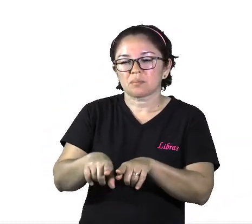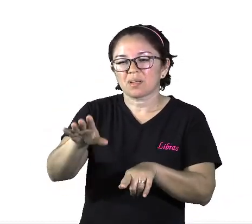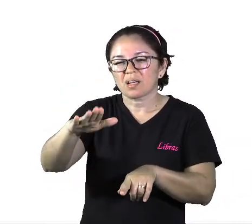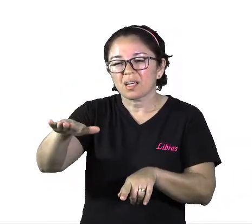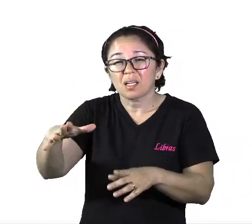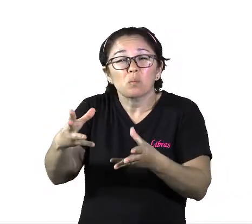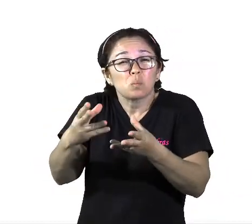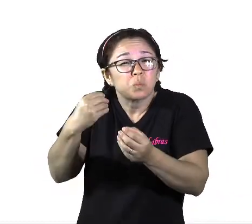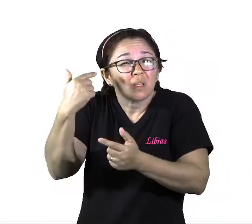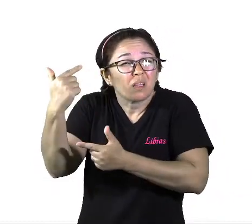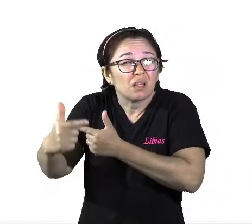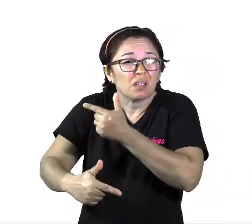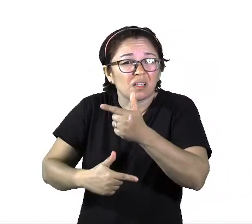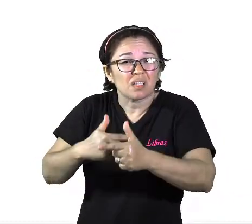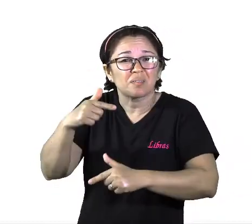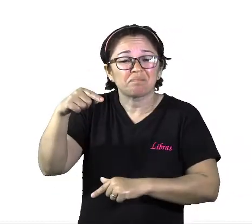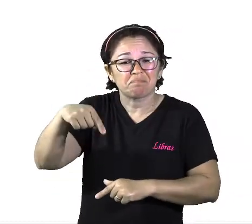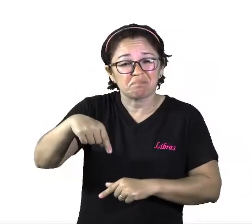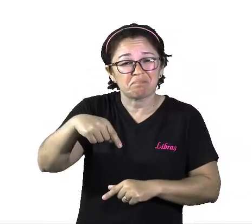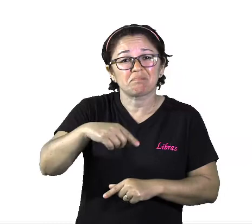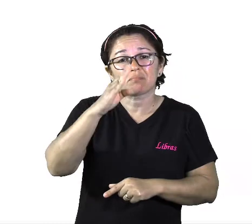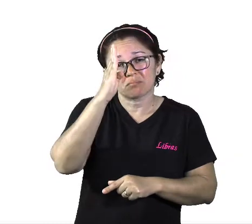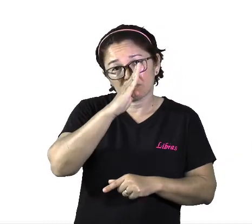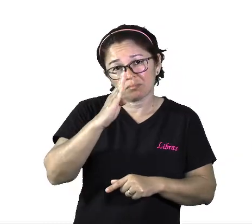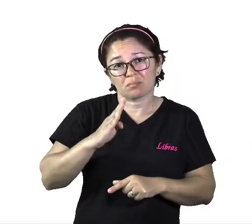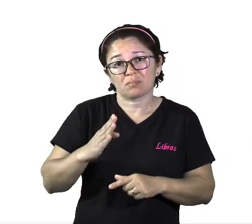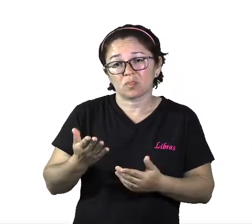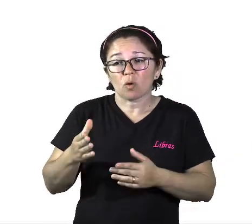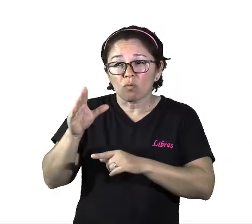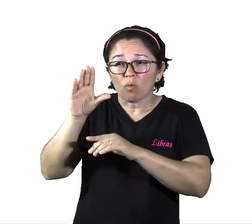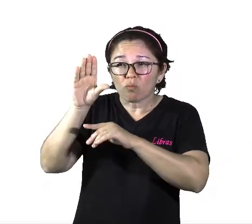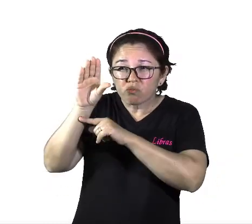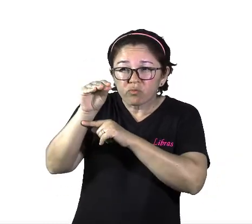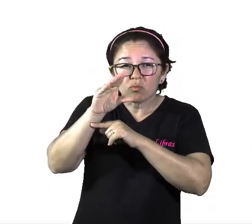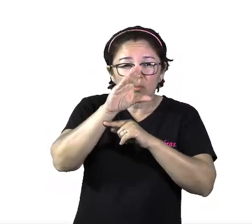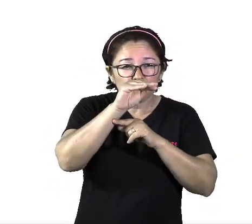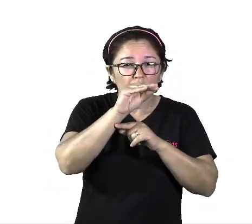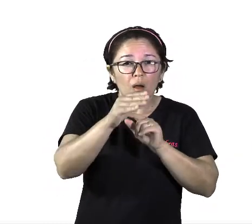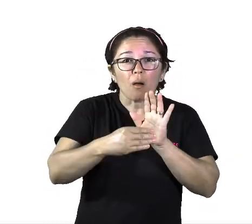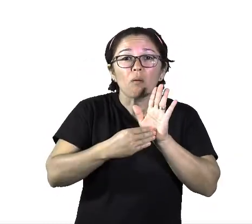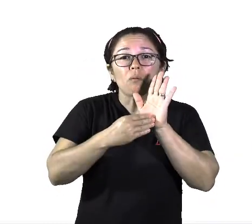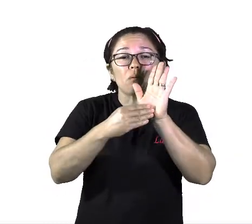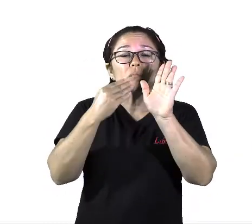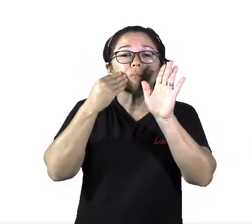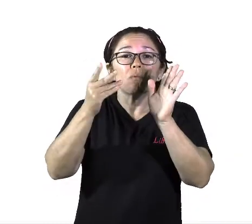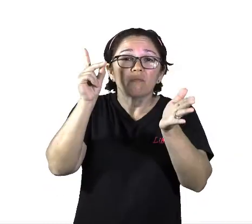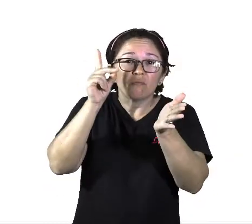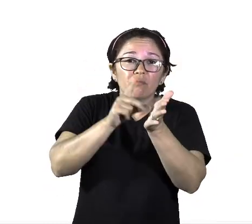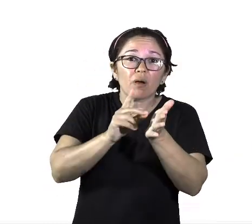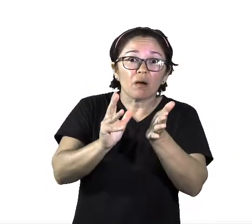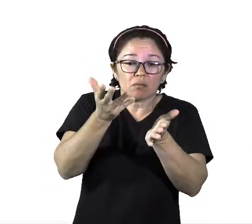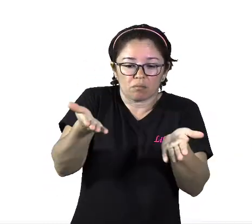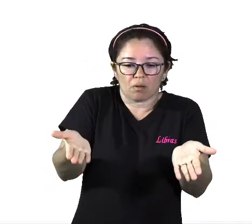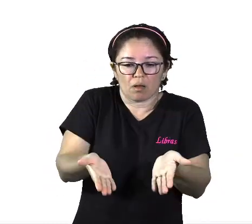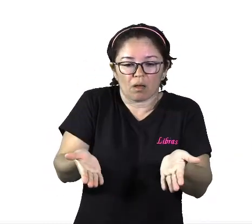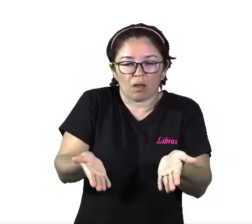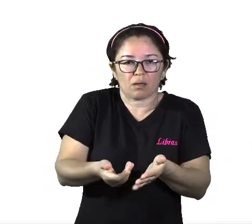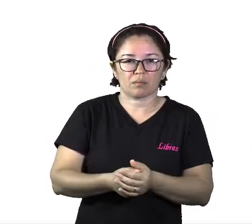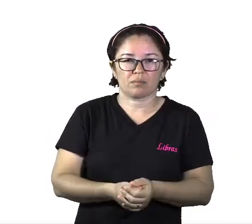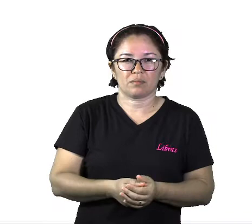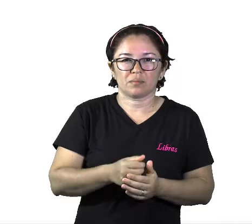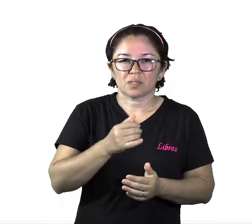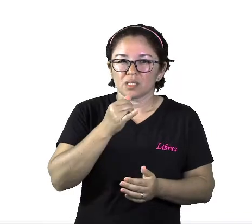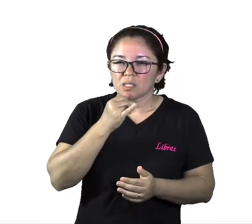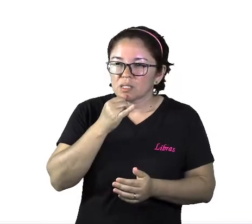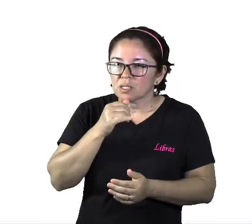está retratando o quê? Uma realidade. Responsabiliza a pessoa, provoca também o